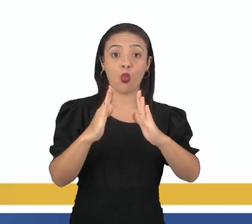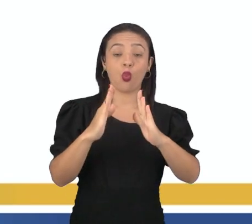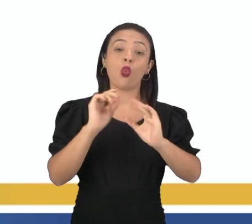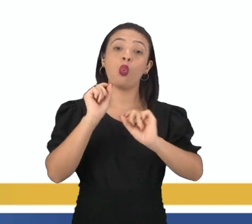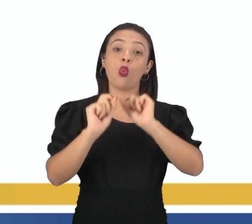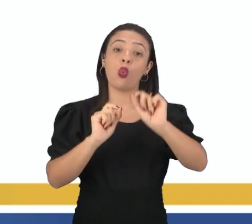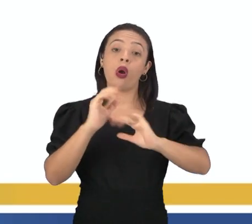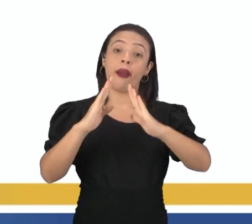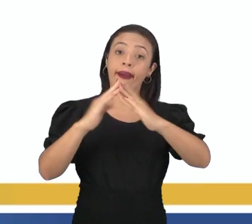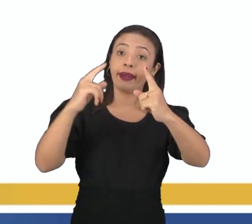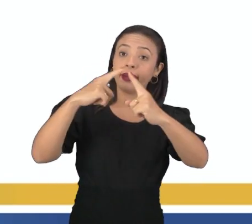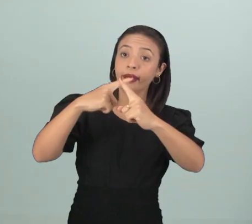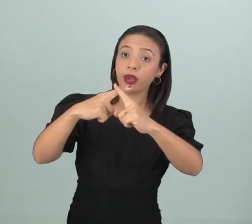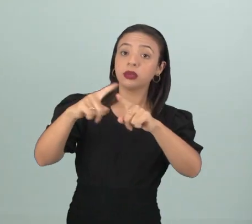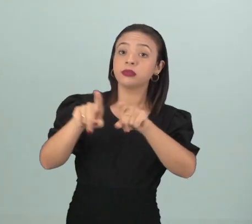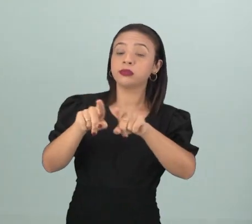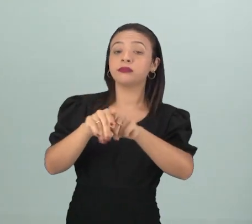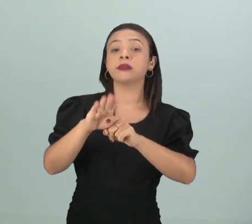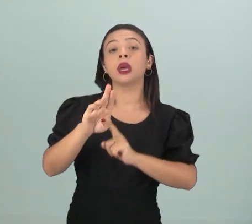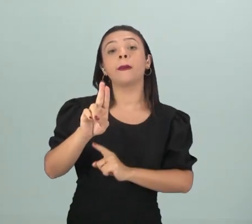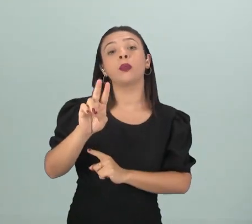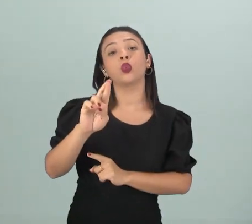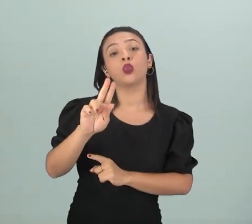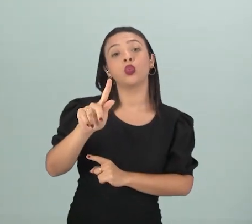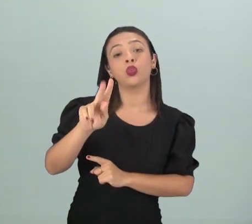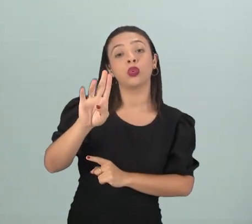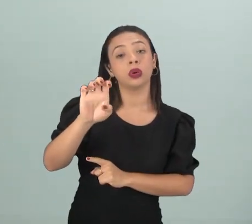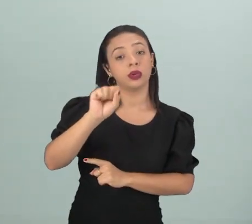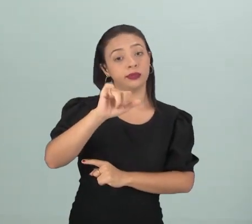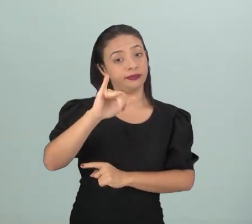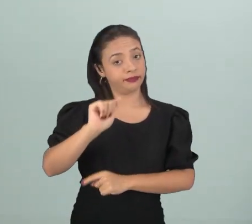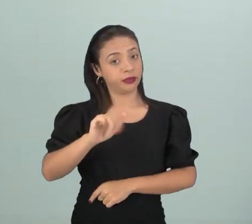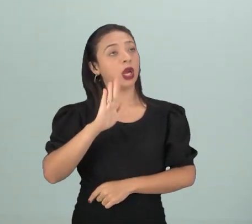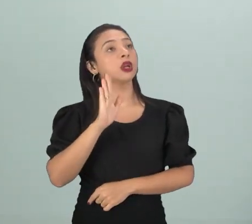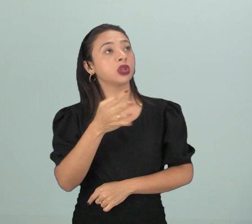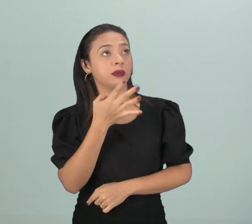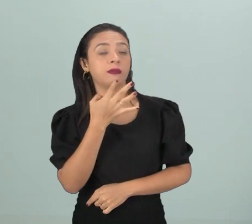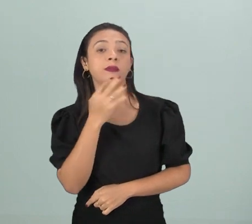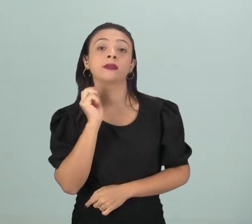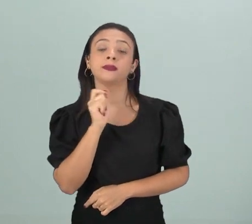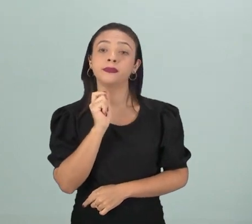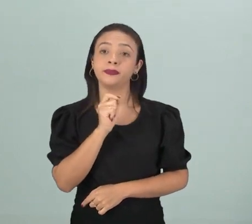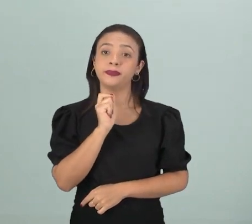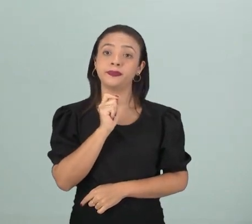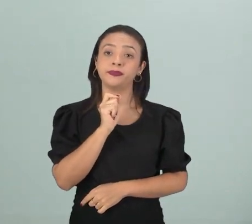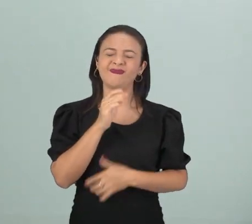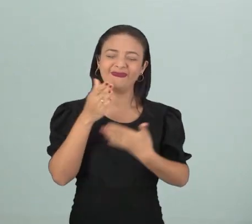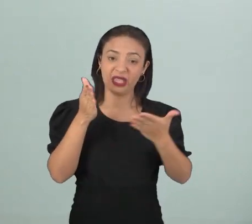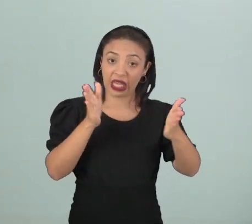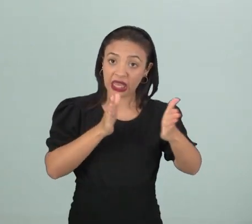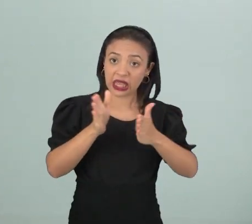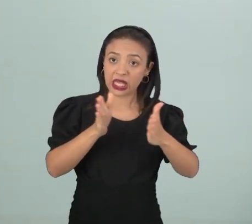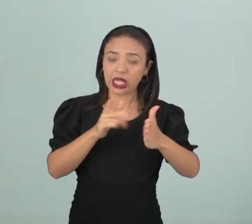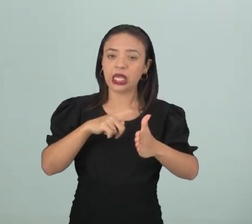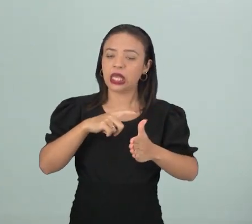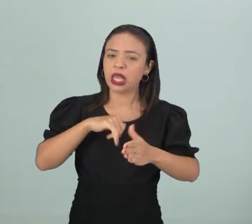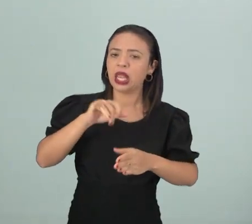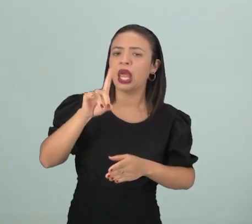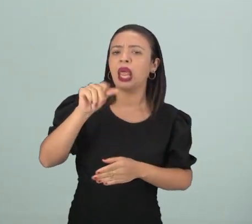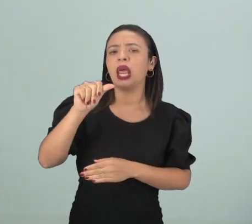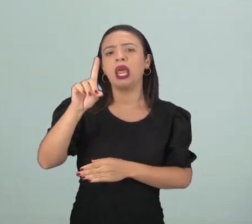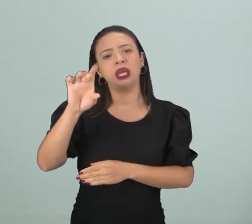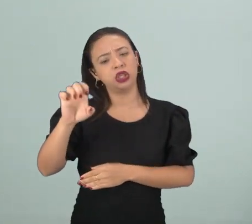que surgia, a burguesia. Ou seja, a gente sabe que nesse período aí da Idade